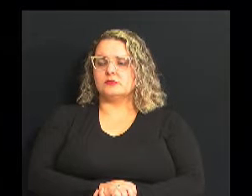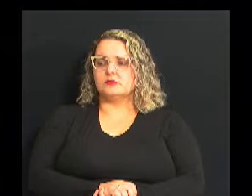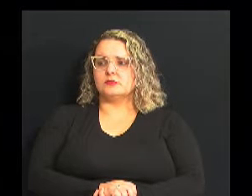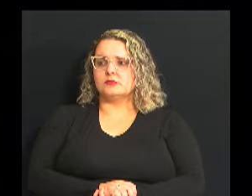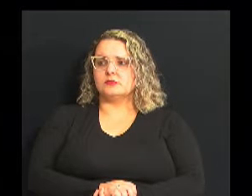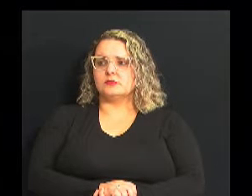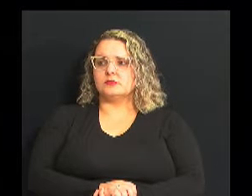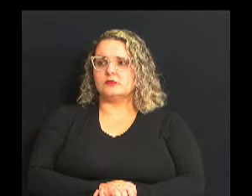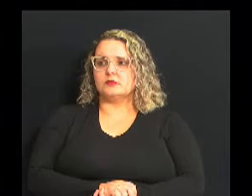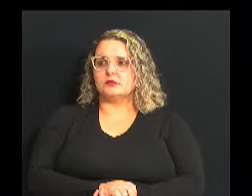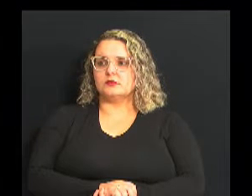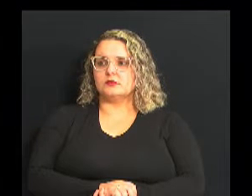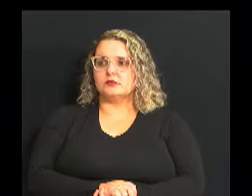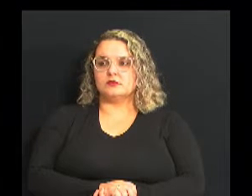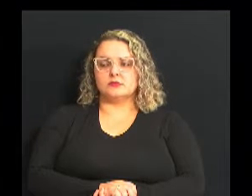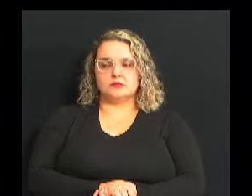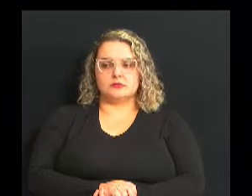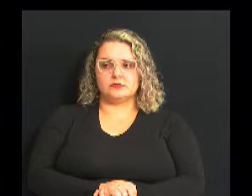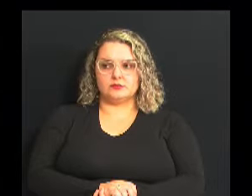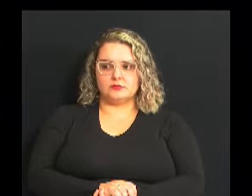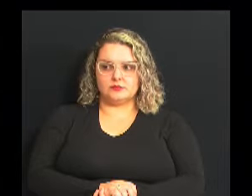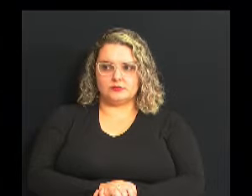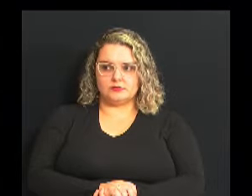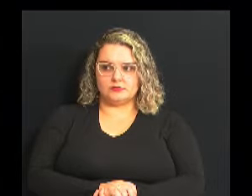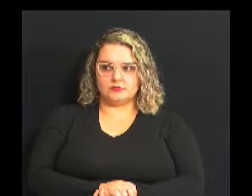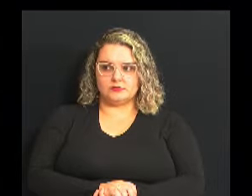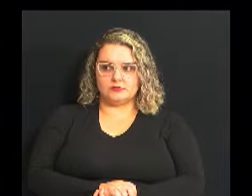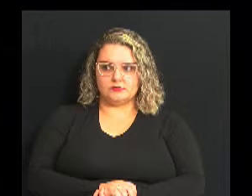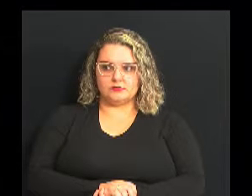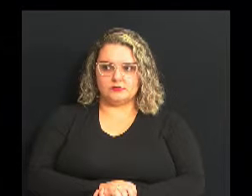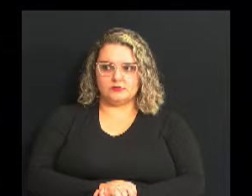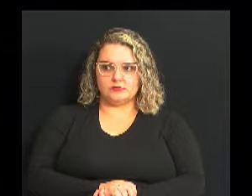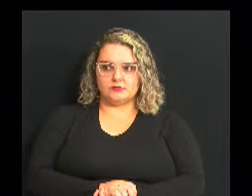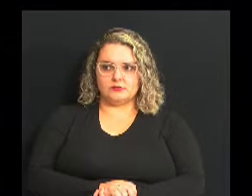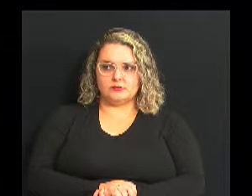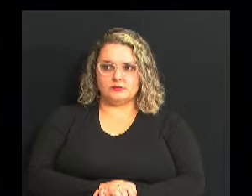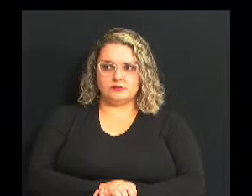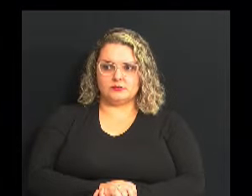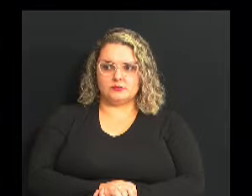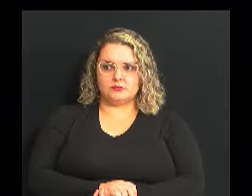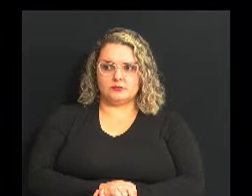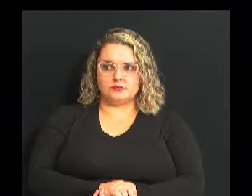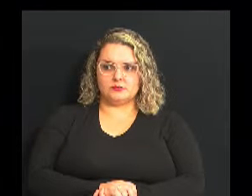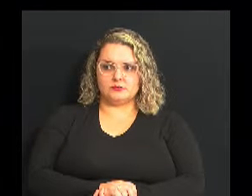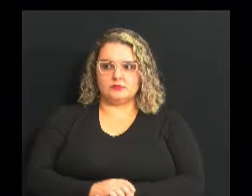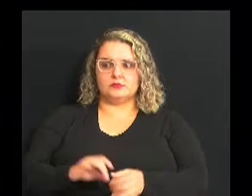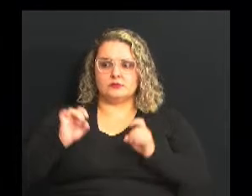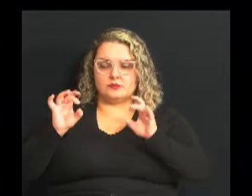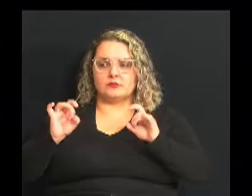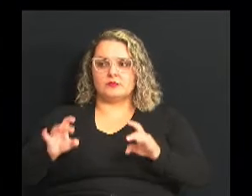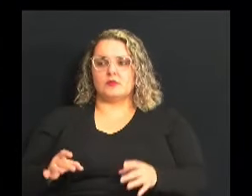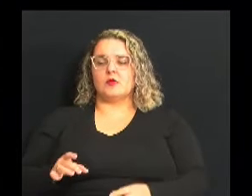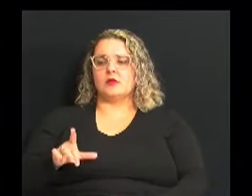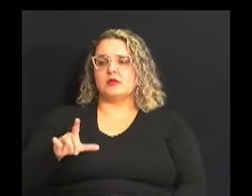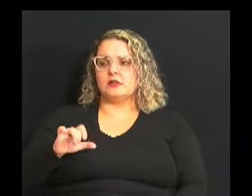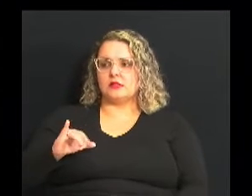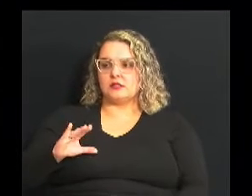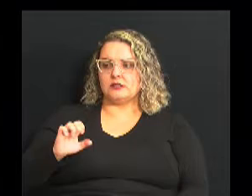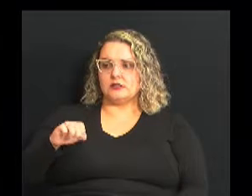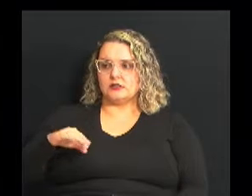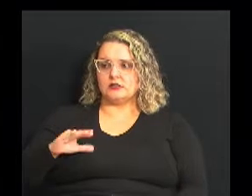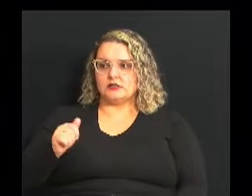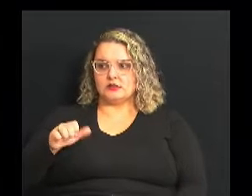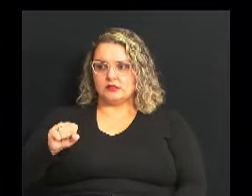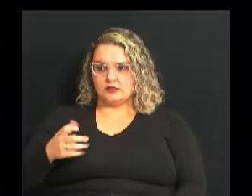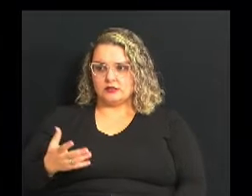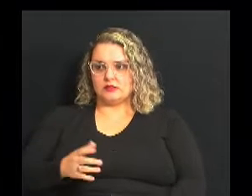caso são os setores da Câmara, e especialmente com relação às licenças, né, a